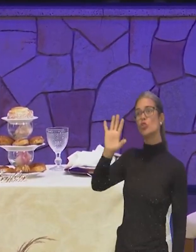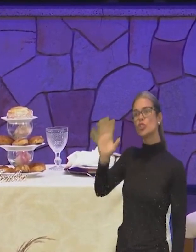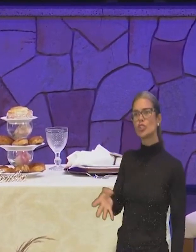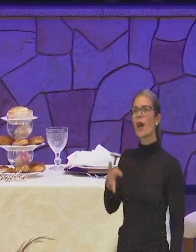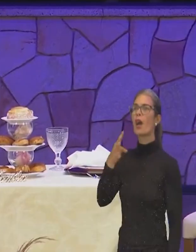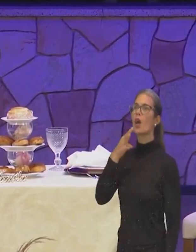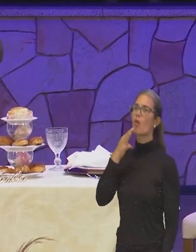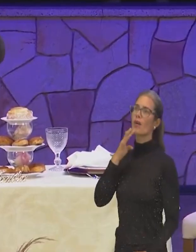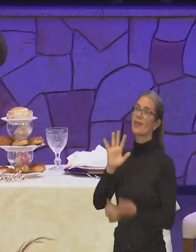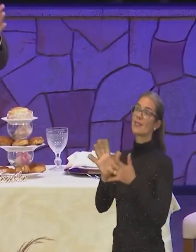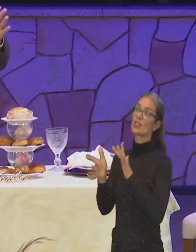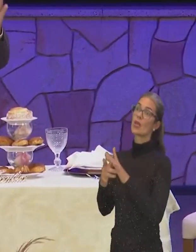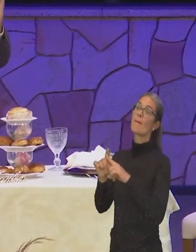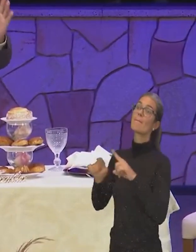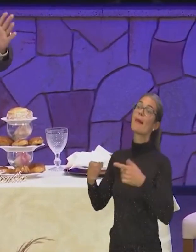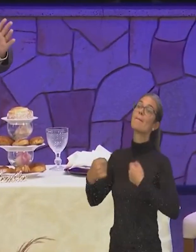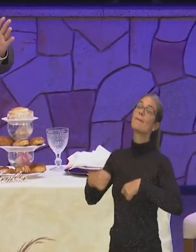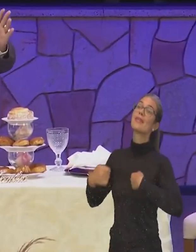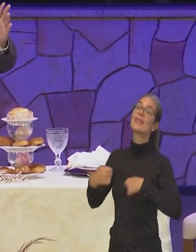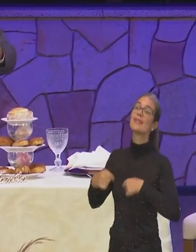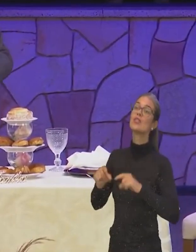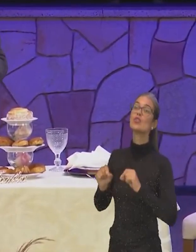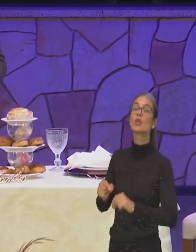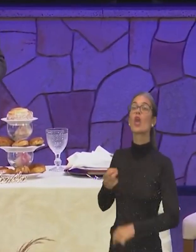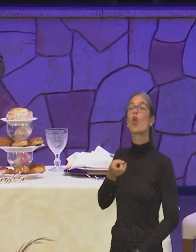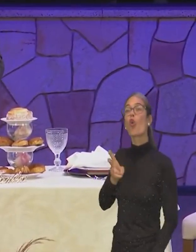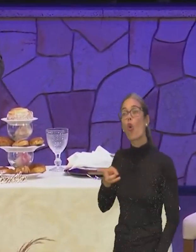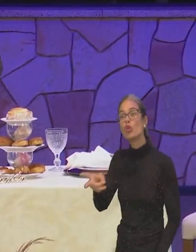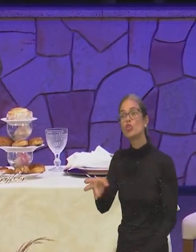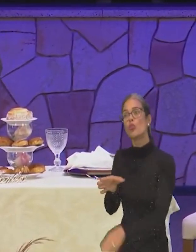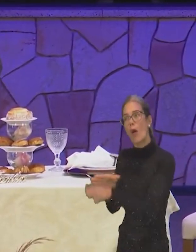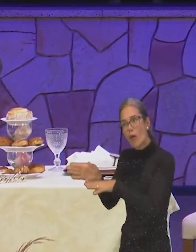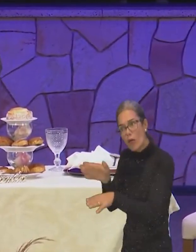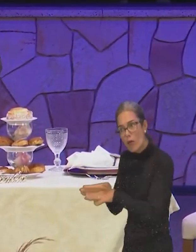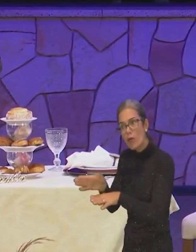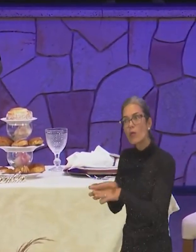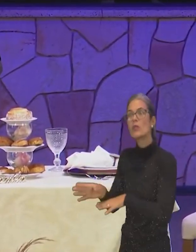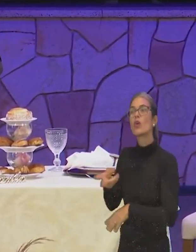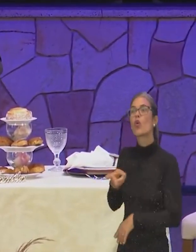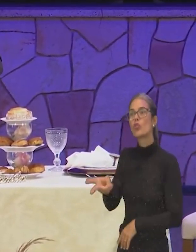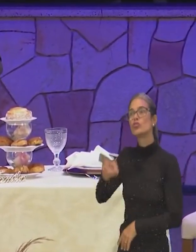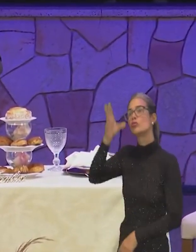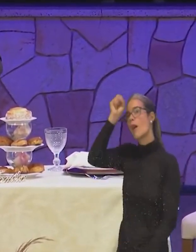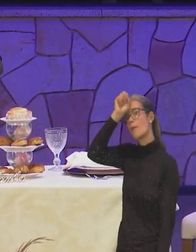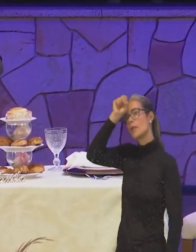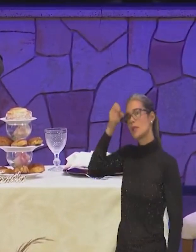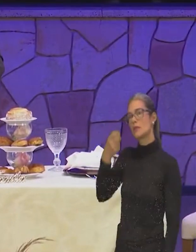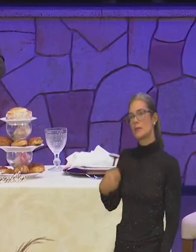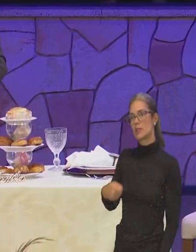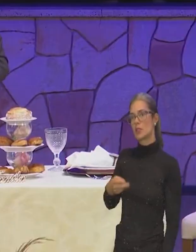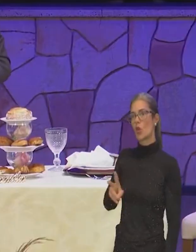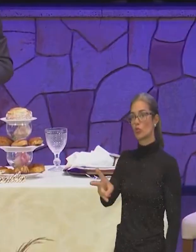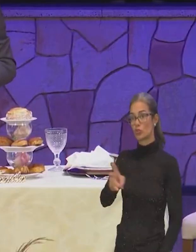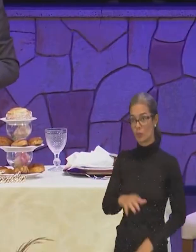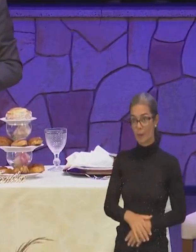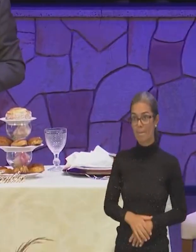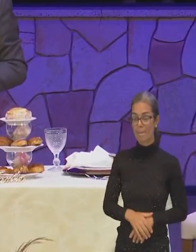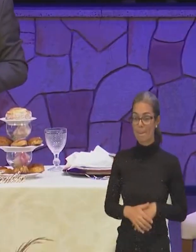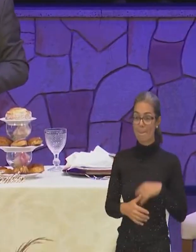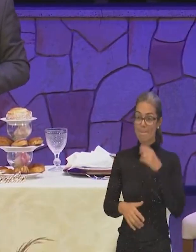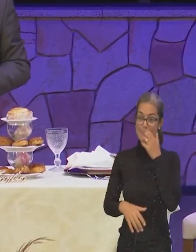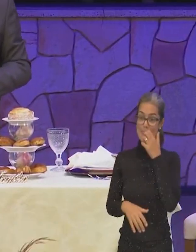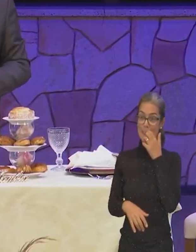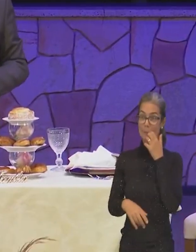mas precisa continuar sendo impactado pela palavra. A nossa igreja vive